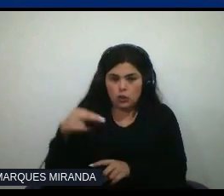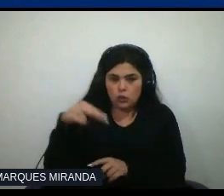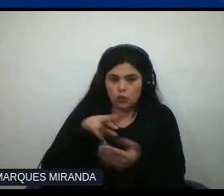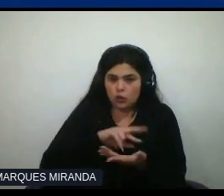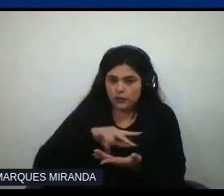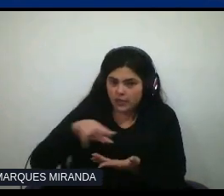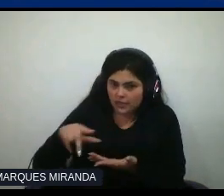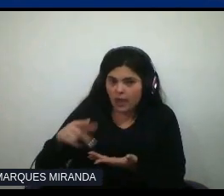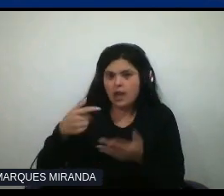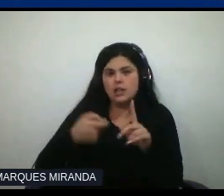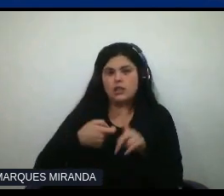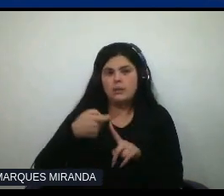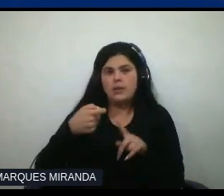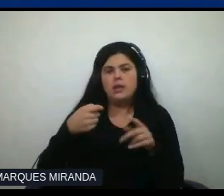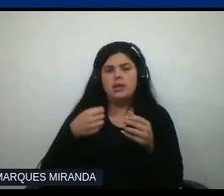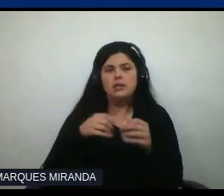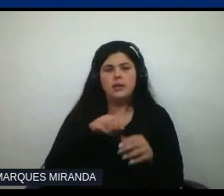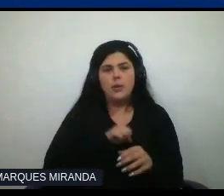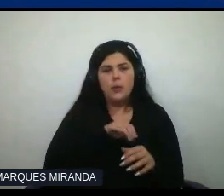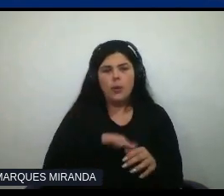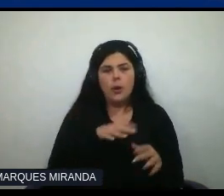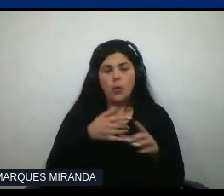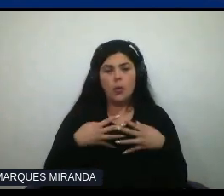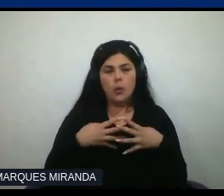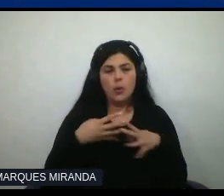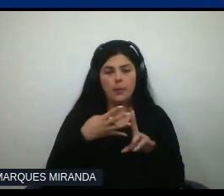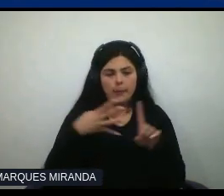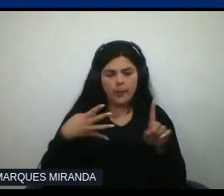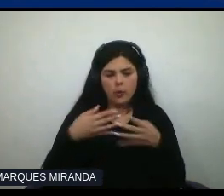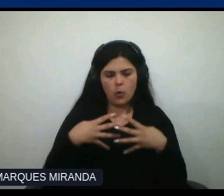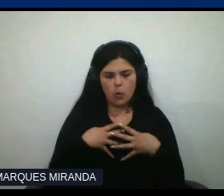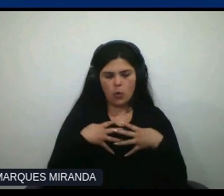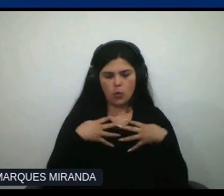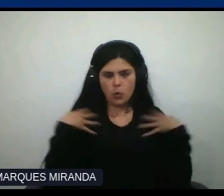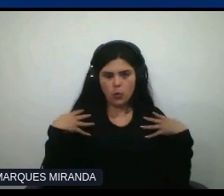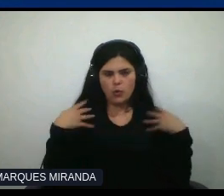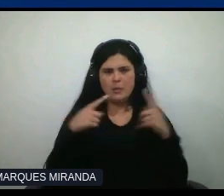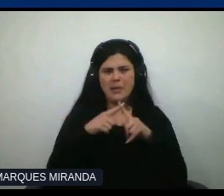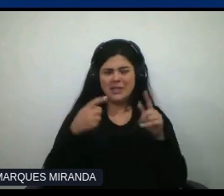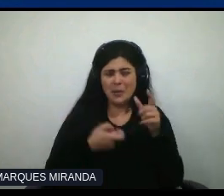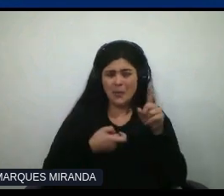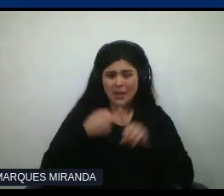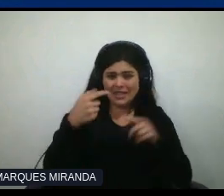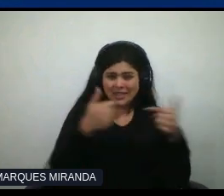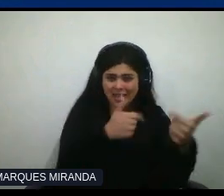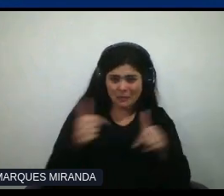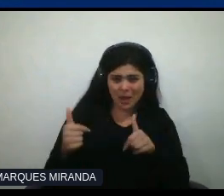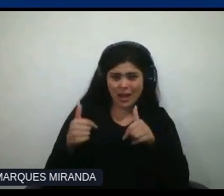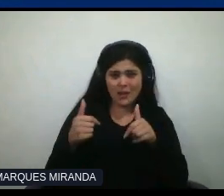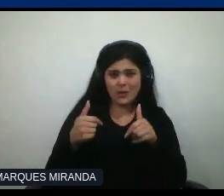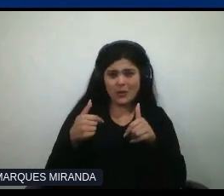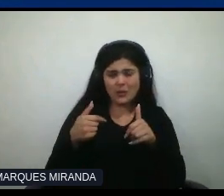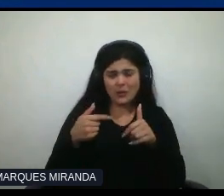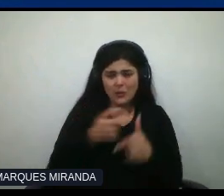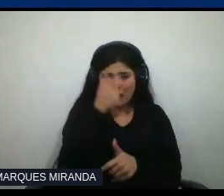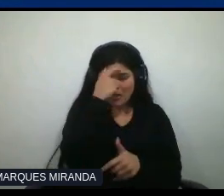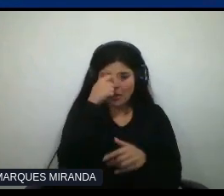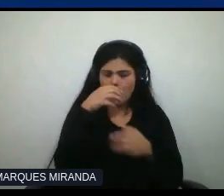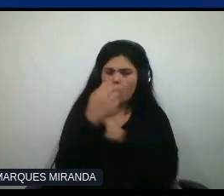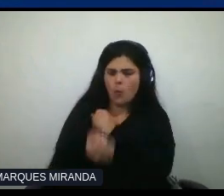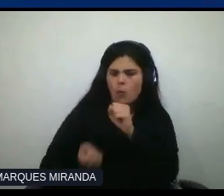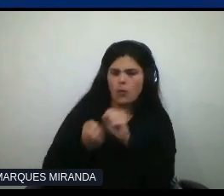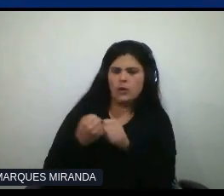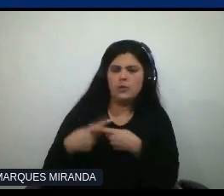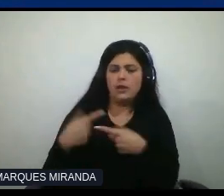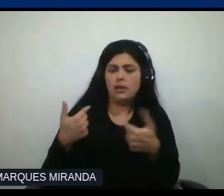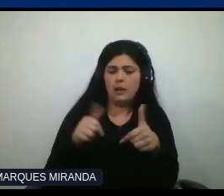diversidade, o mês do Pride, o mês de orgulho. Mas o mês de conscientização e o mês de trabalhar é o ano inteiro. Porque a gente trabalha o ano inteiro,